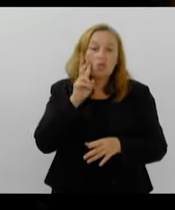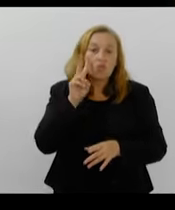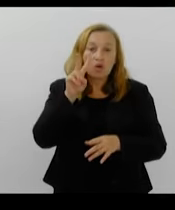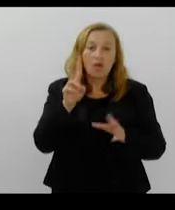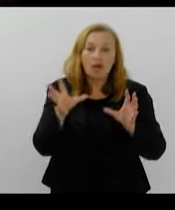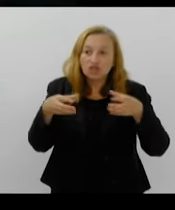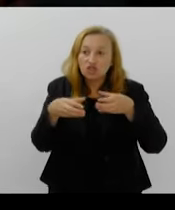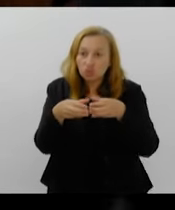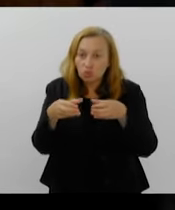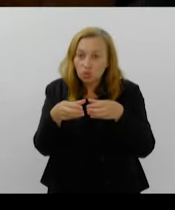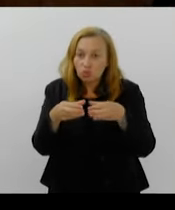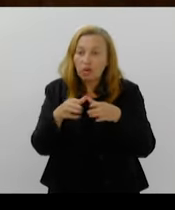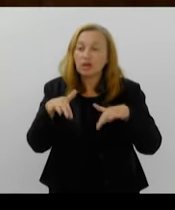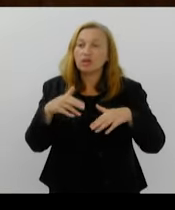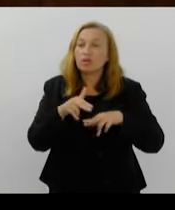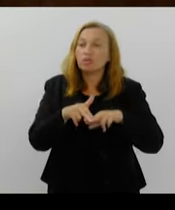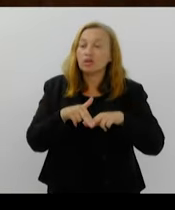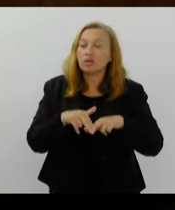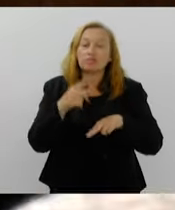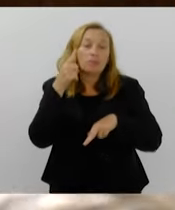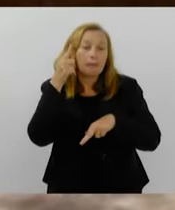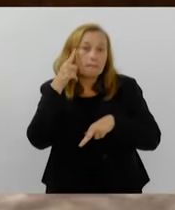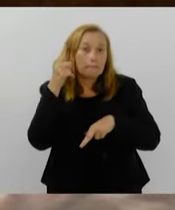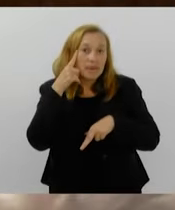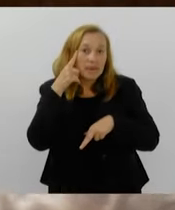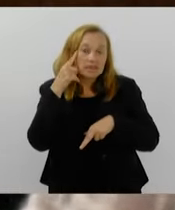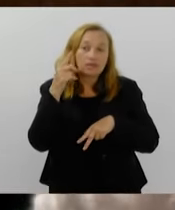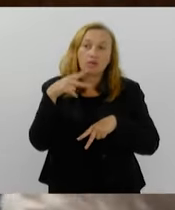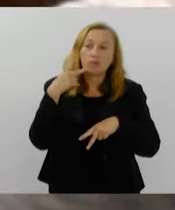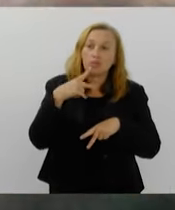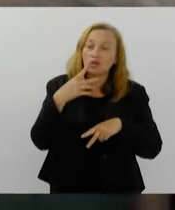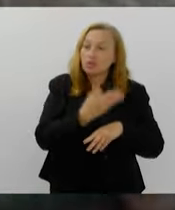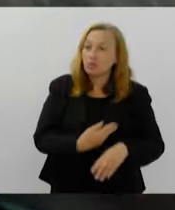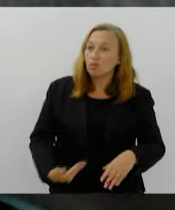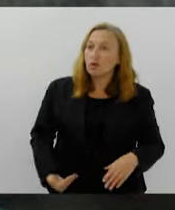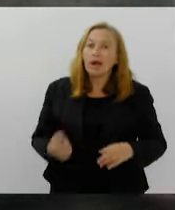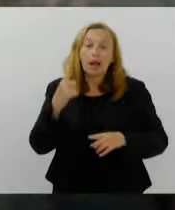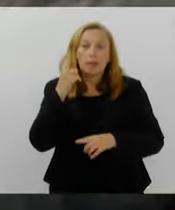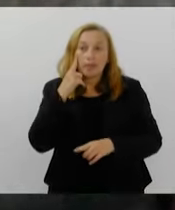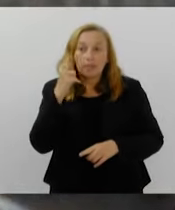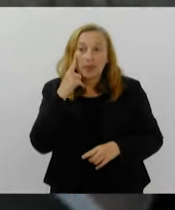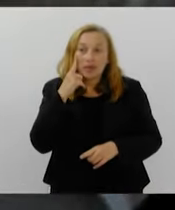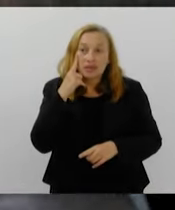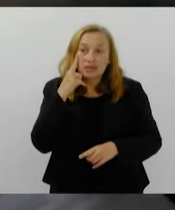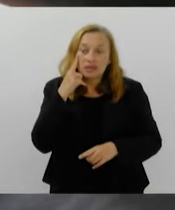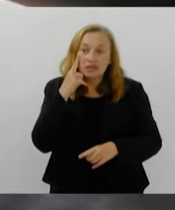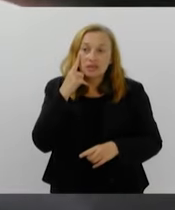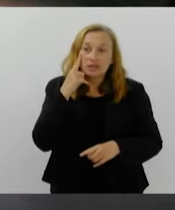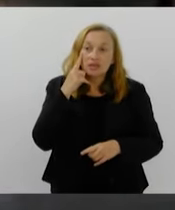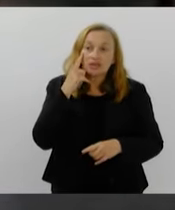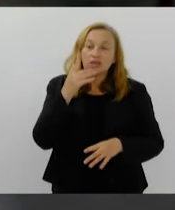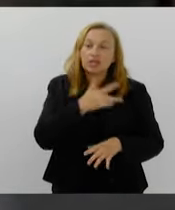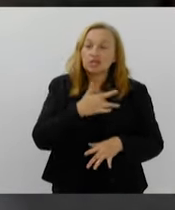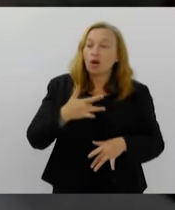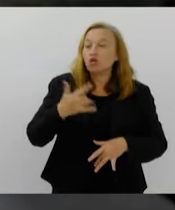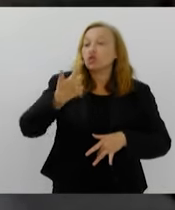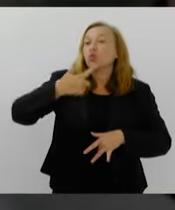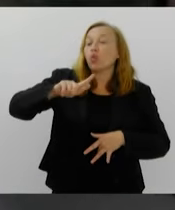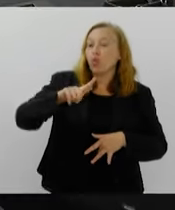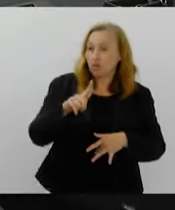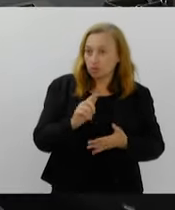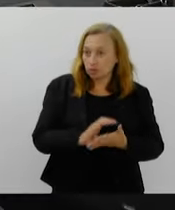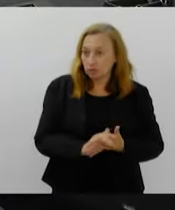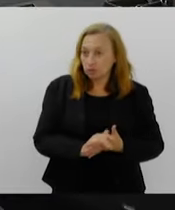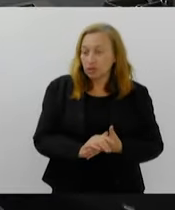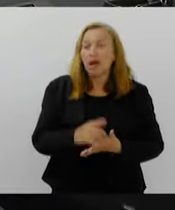coletivo portanto quando ela Pensa numa política pública ela pensa sempre no bem-estar do outro ela pensa